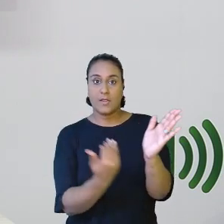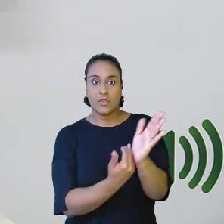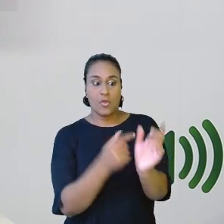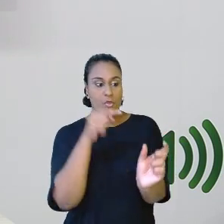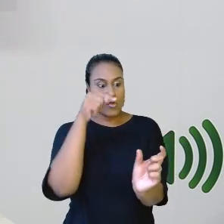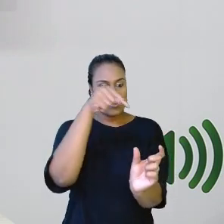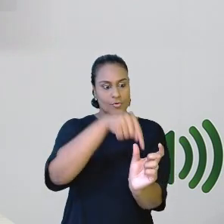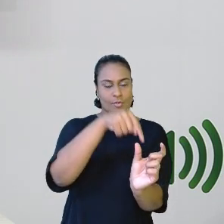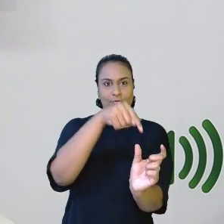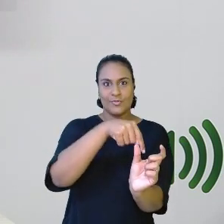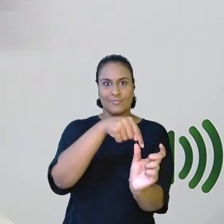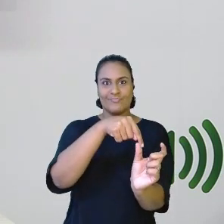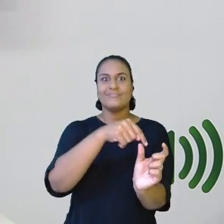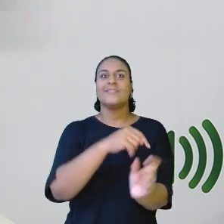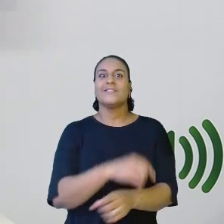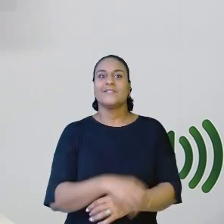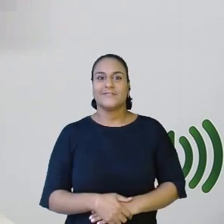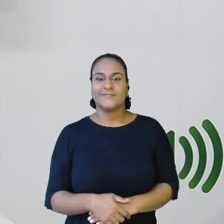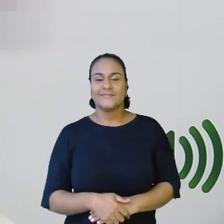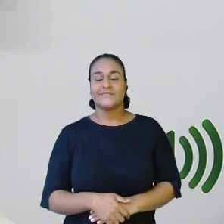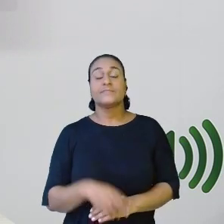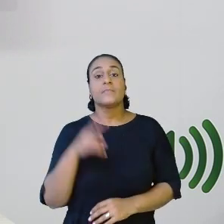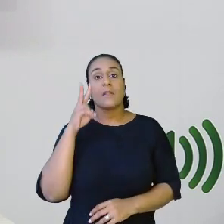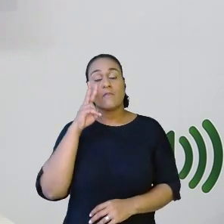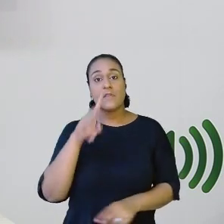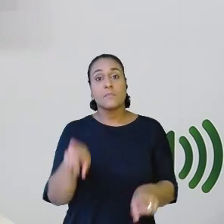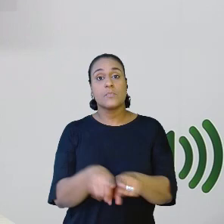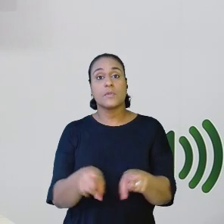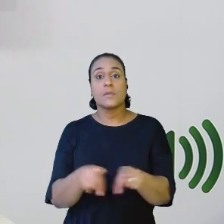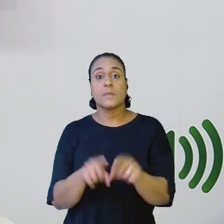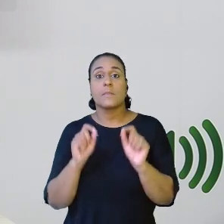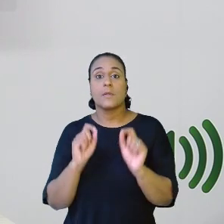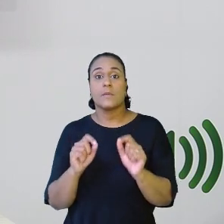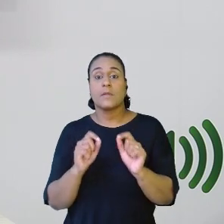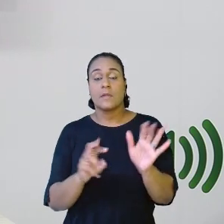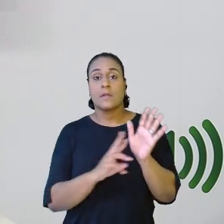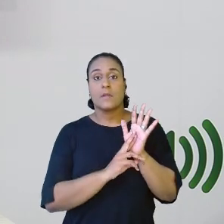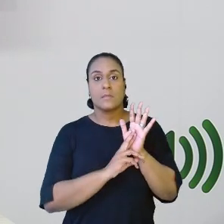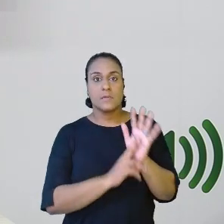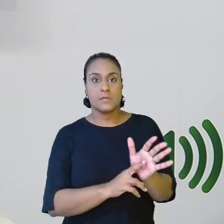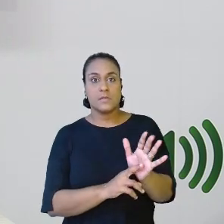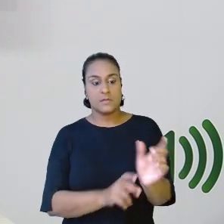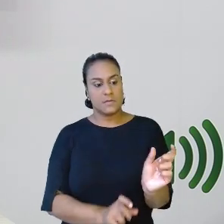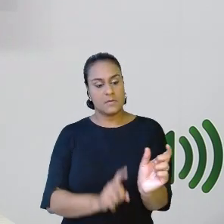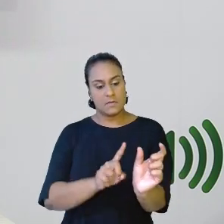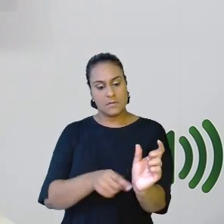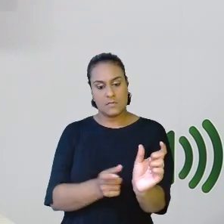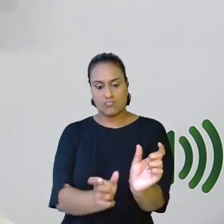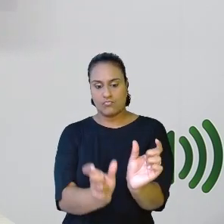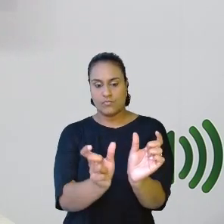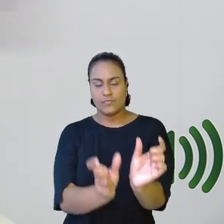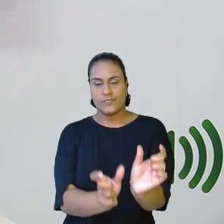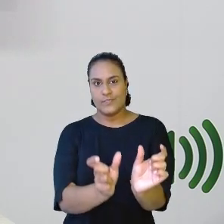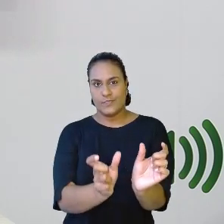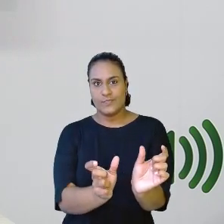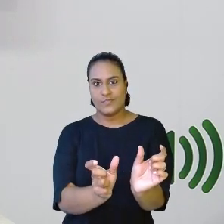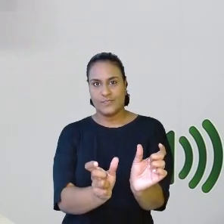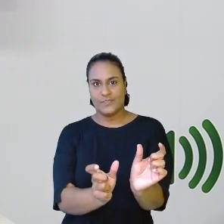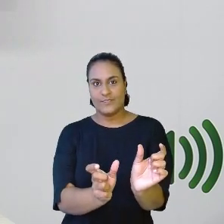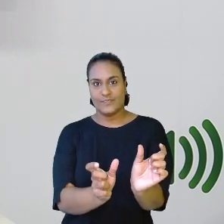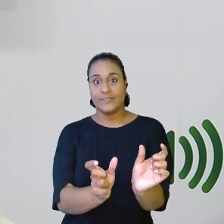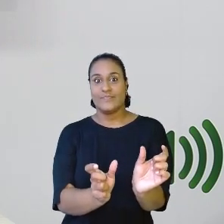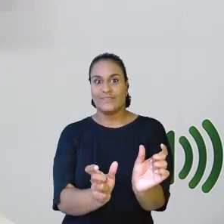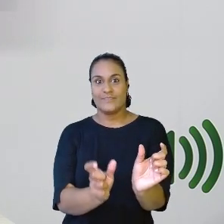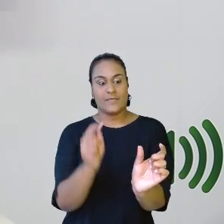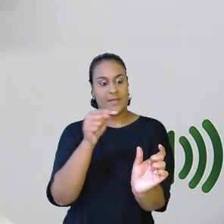inteiro. Nós vimos que representamos o décimo, que é o inteiro,